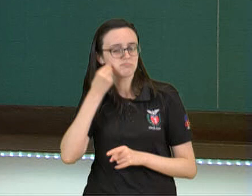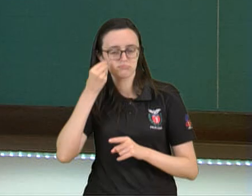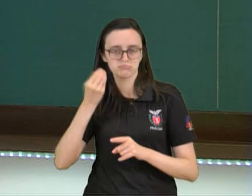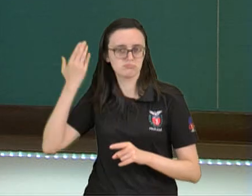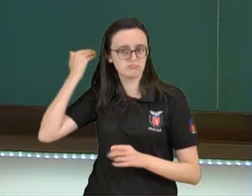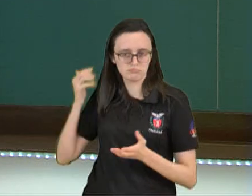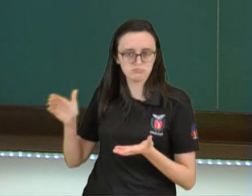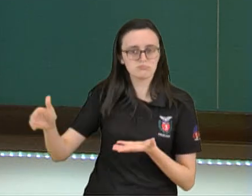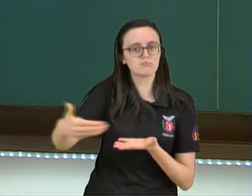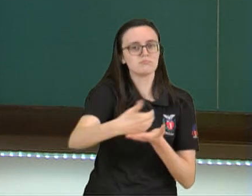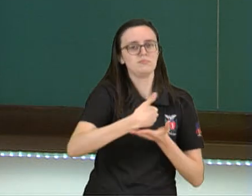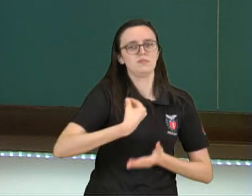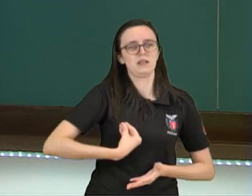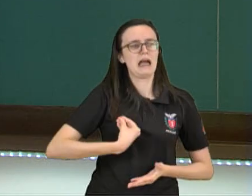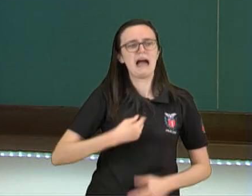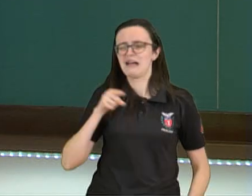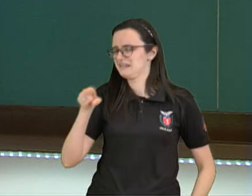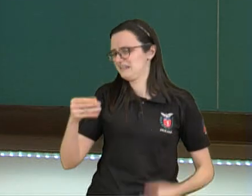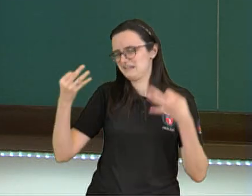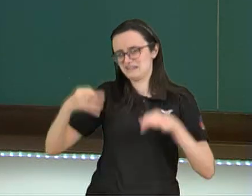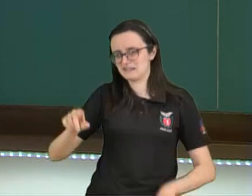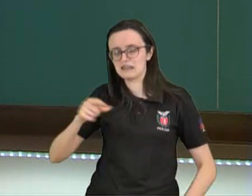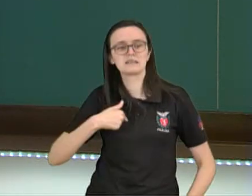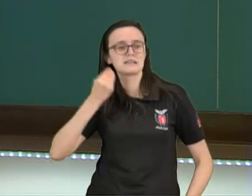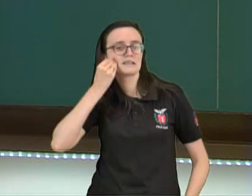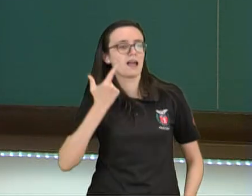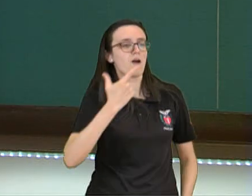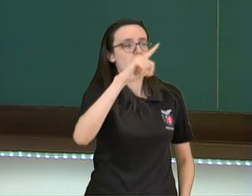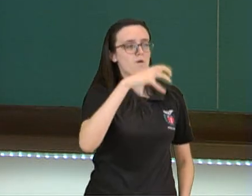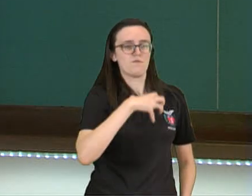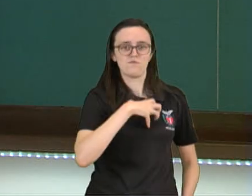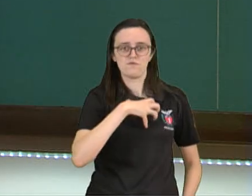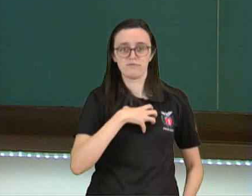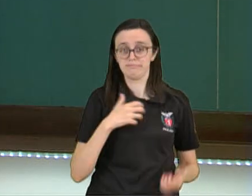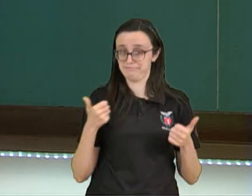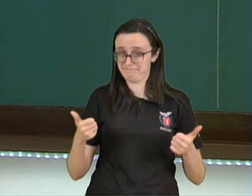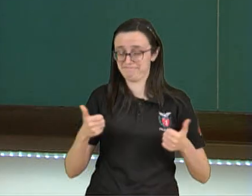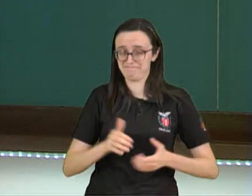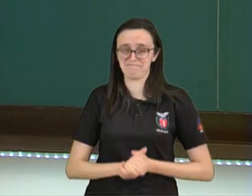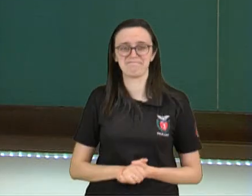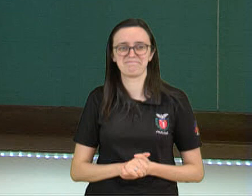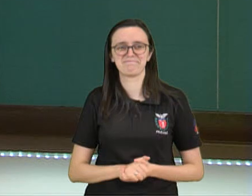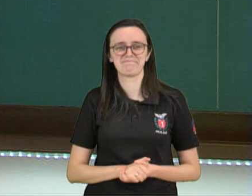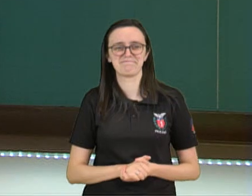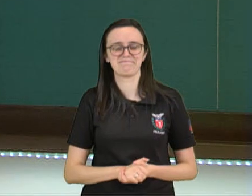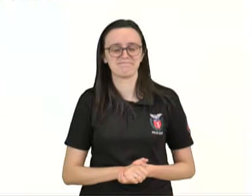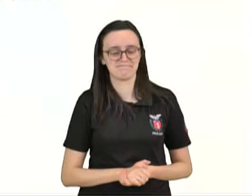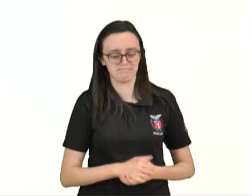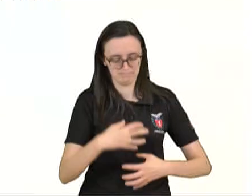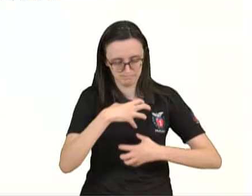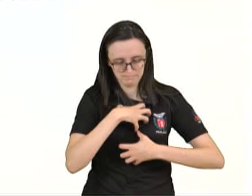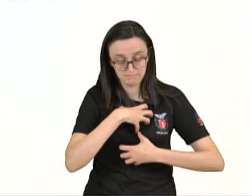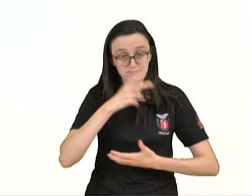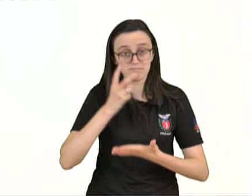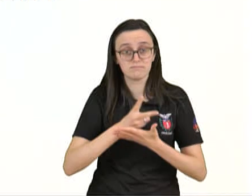vividas. Não, aquilo não deu certo, então eu vou fazer de outra forma, ok? Tenha uma atitude